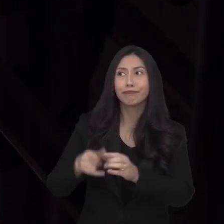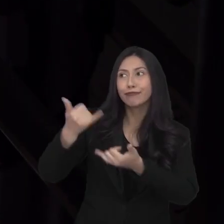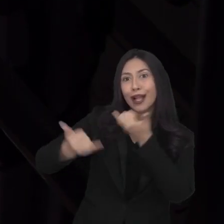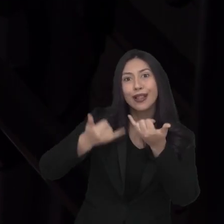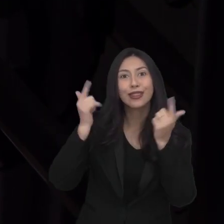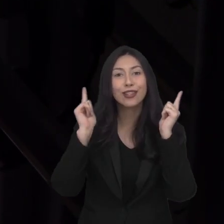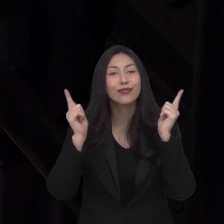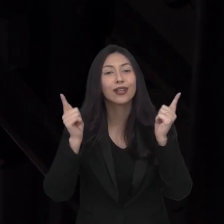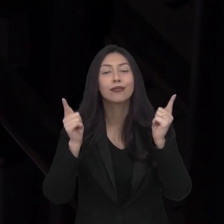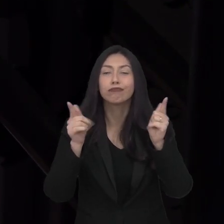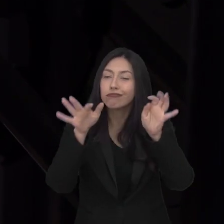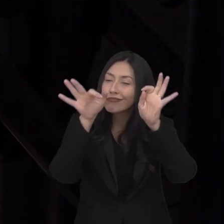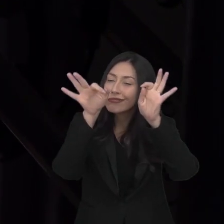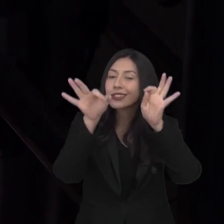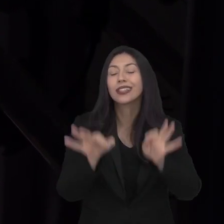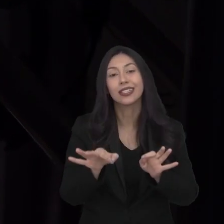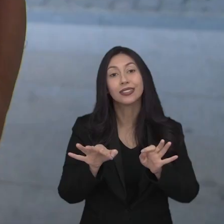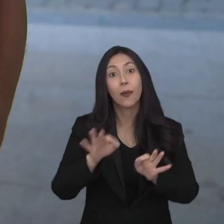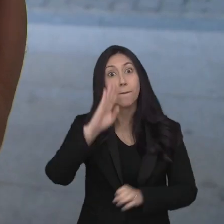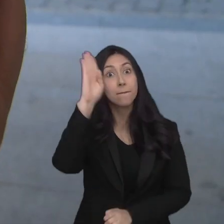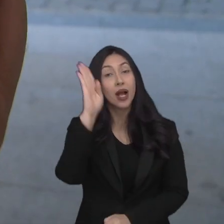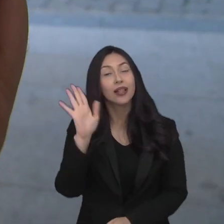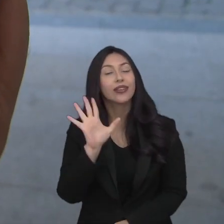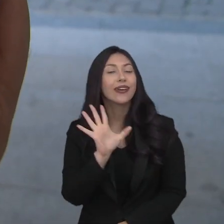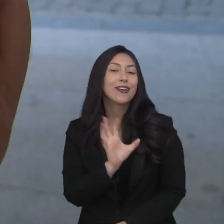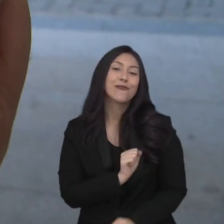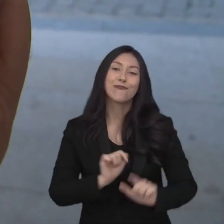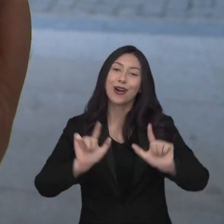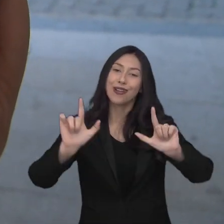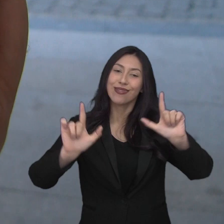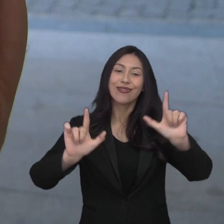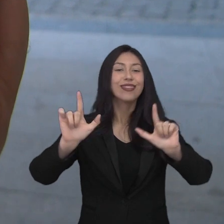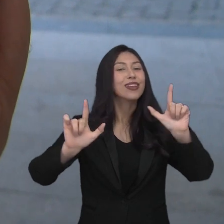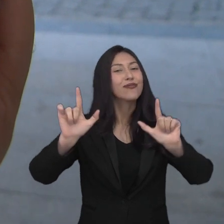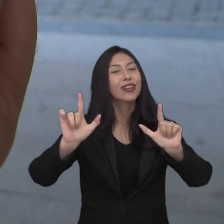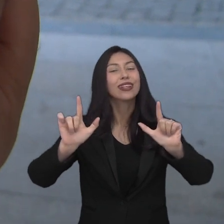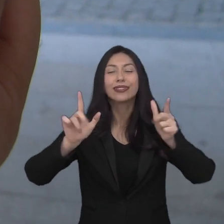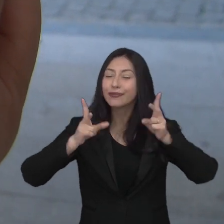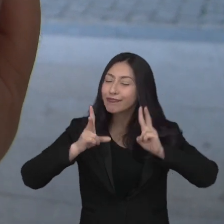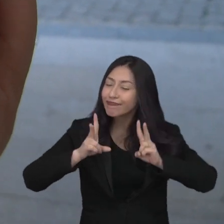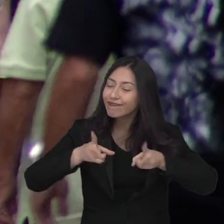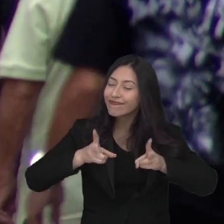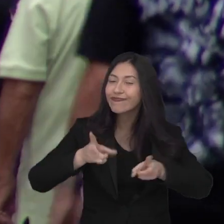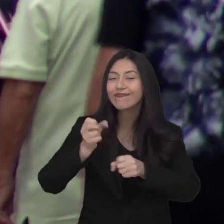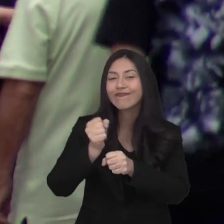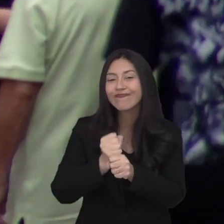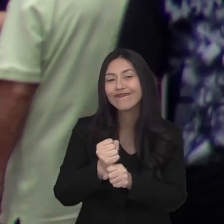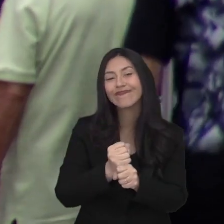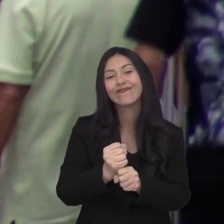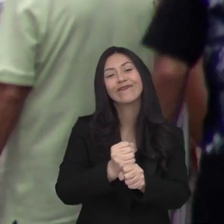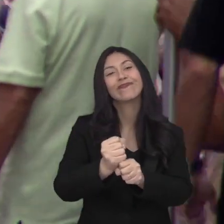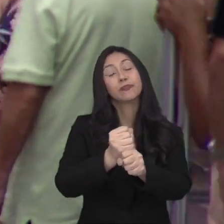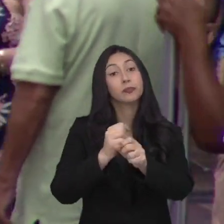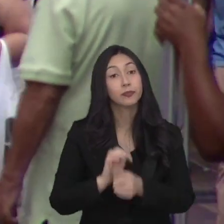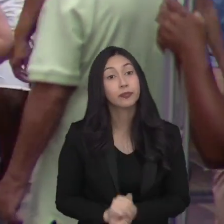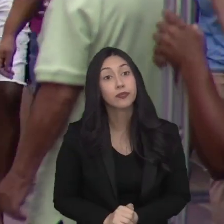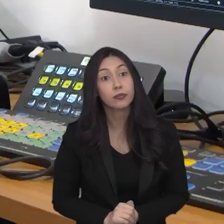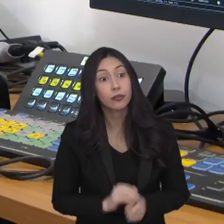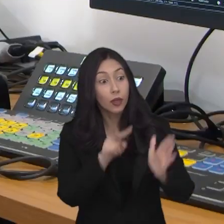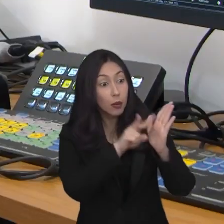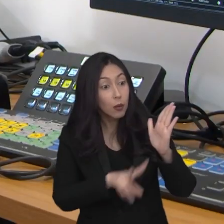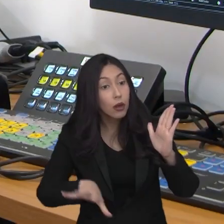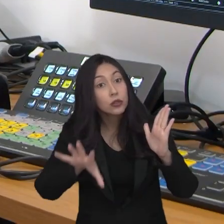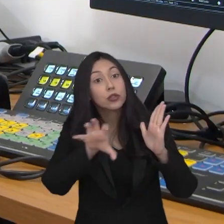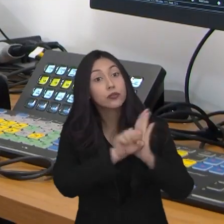mesmo por diversão, uma coisa é certa. O amor dos brasileiros pela TV é algo que ainda vai perpetuar por muitos anos.